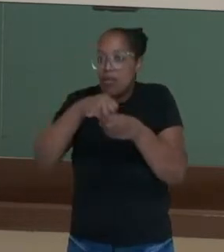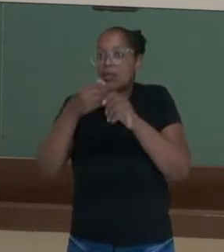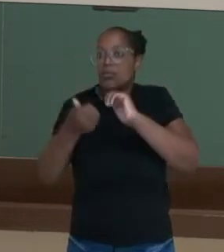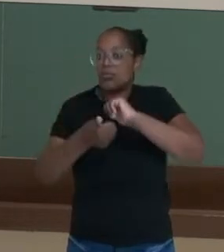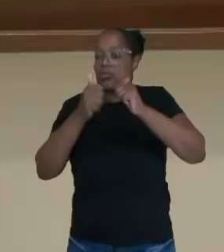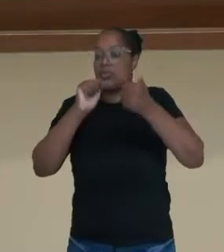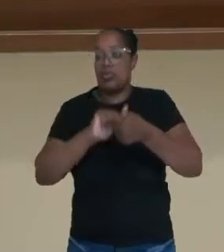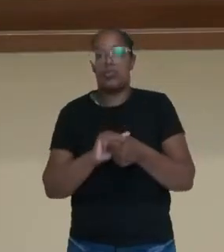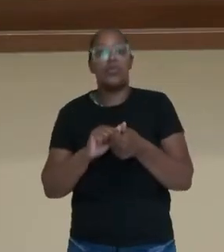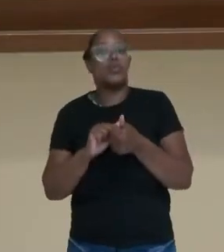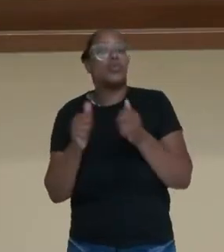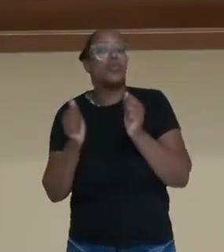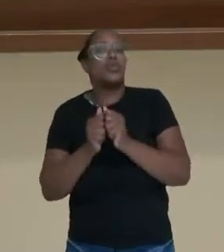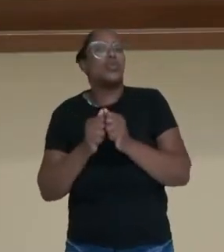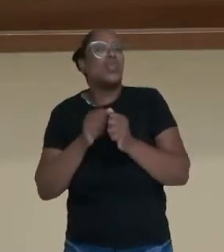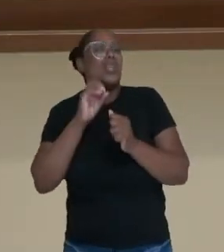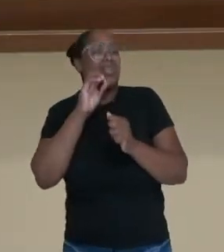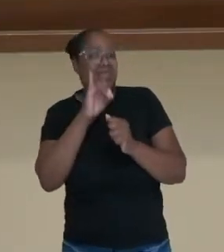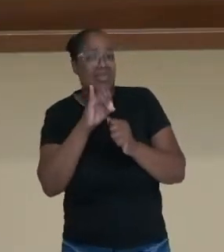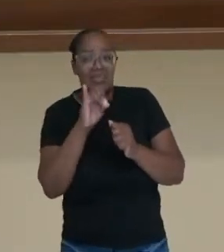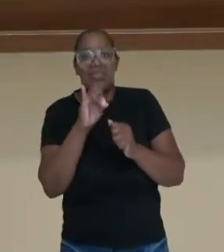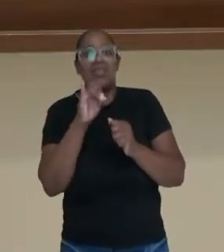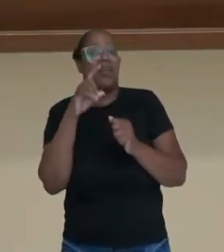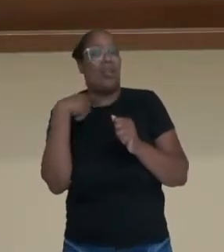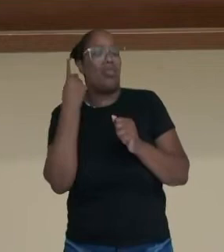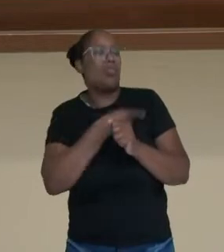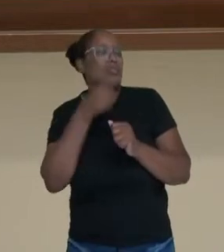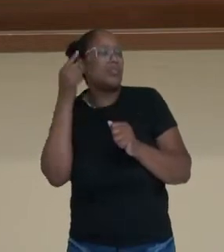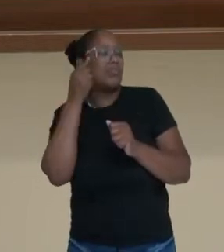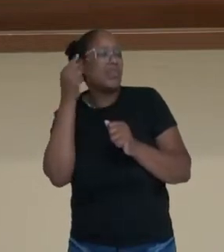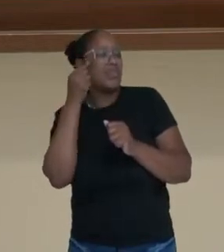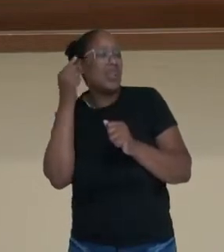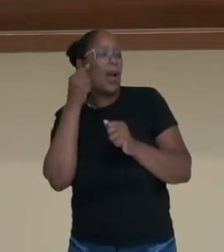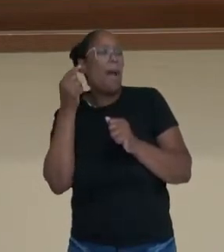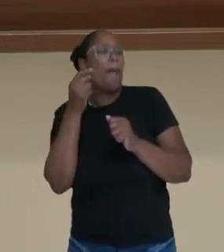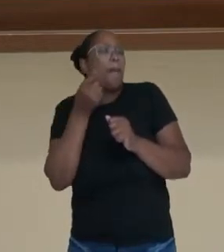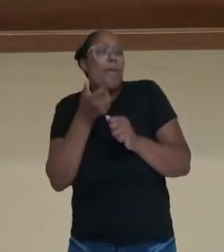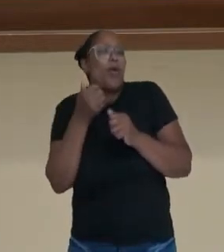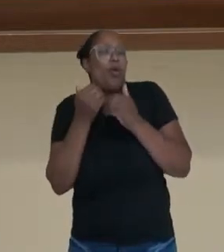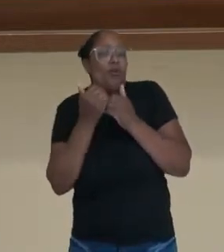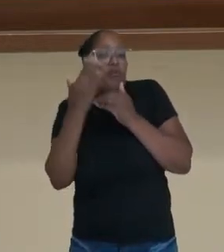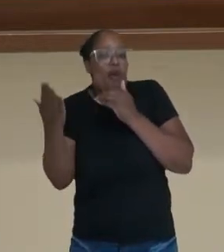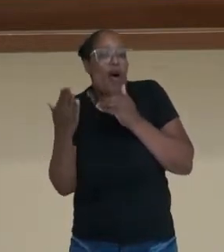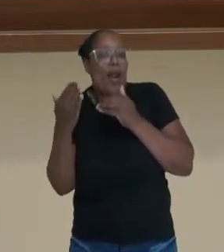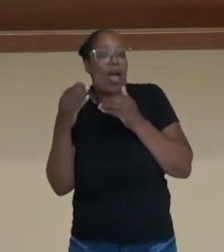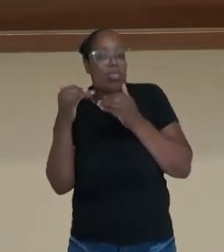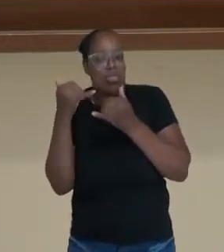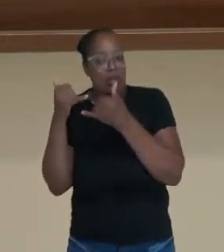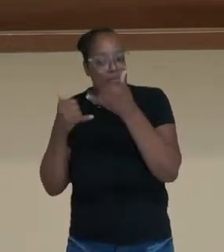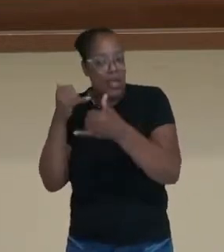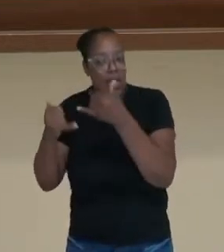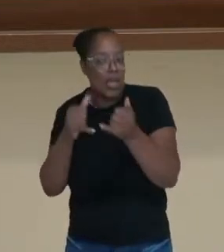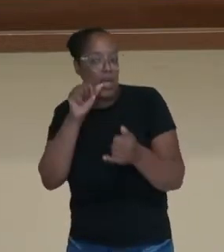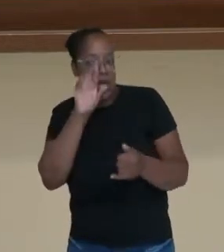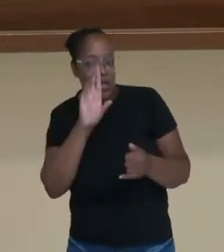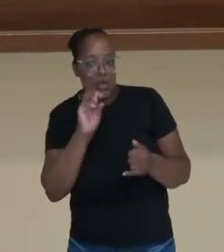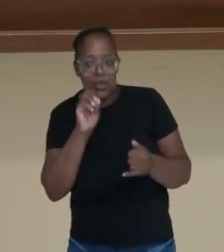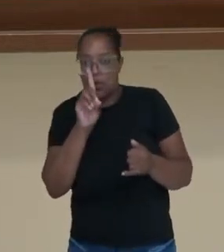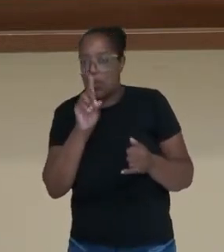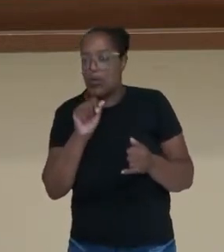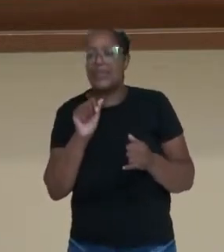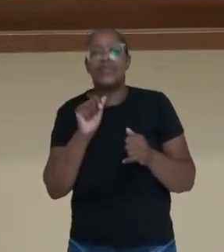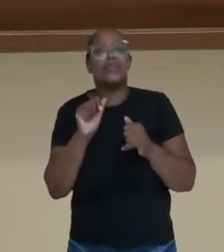roda de capoeira que, se a gente pensar um pouquinho fora da roda agora, vamos pensar lá no momento